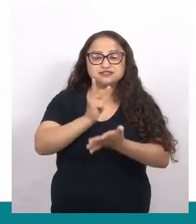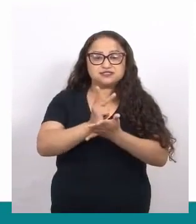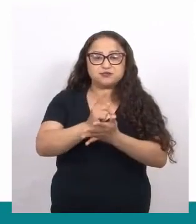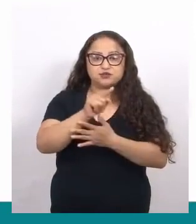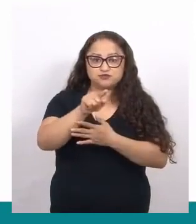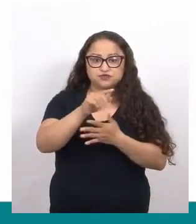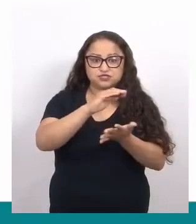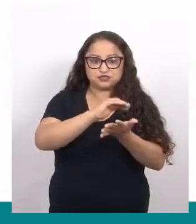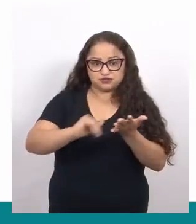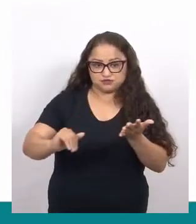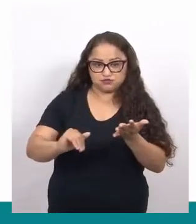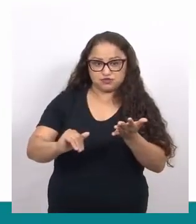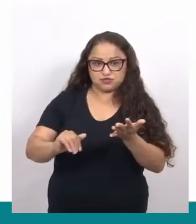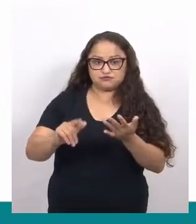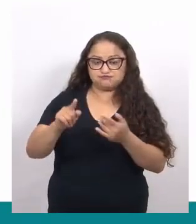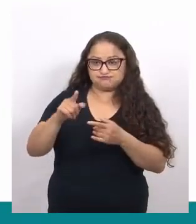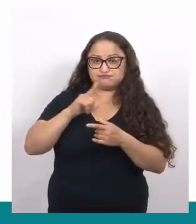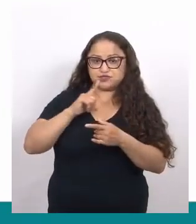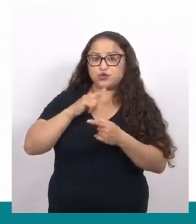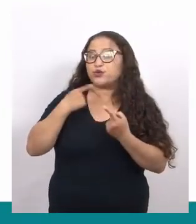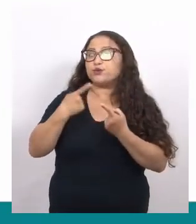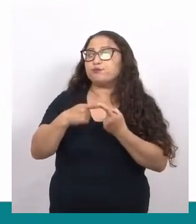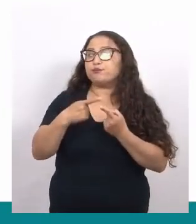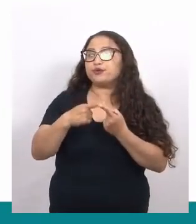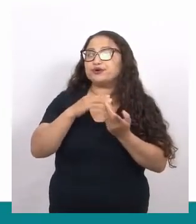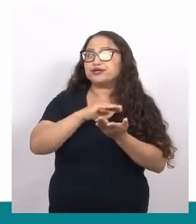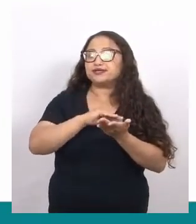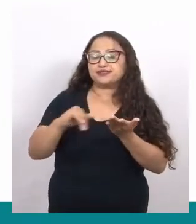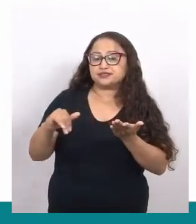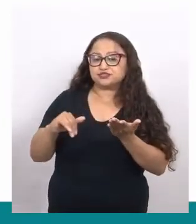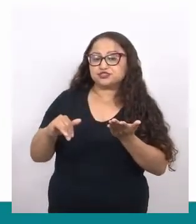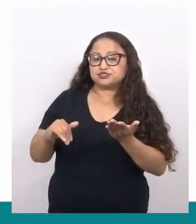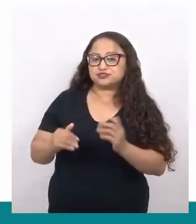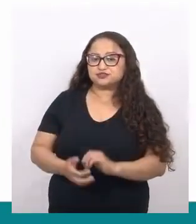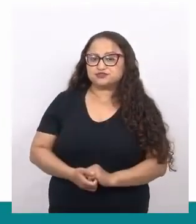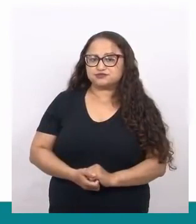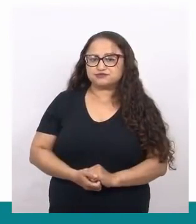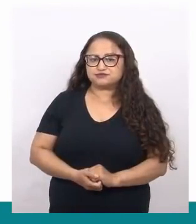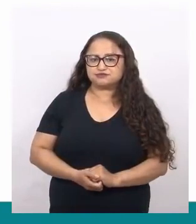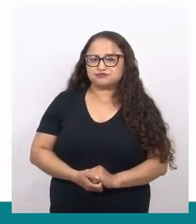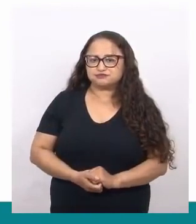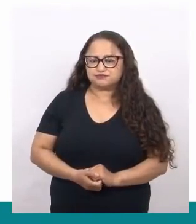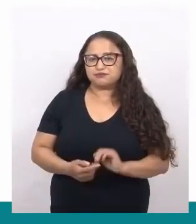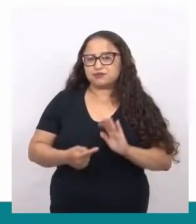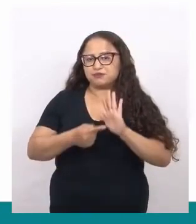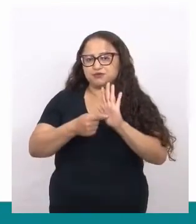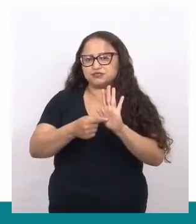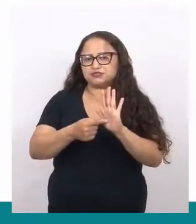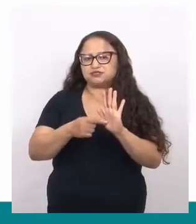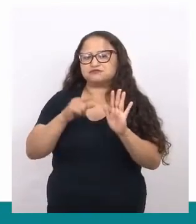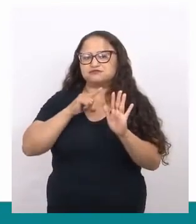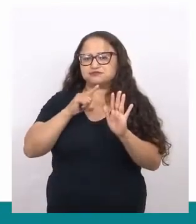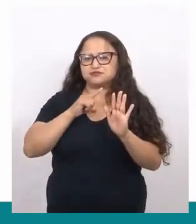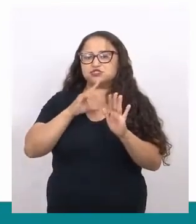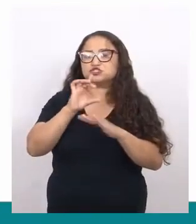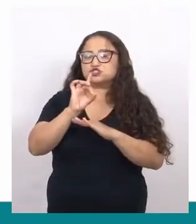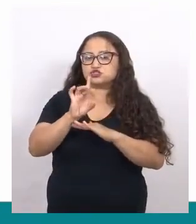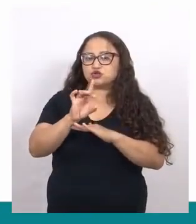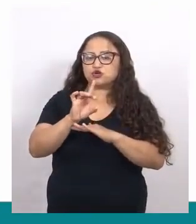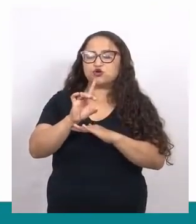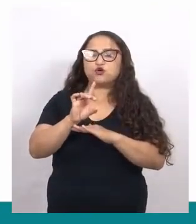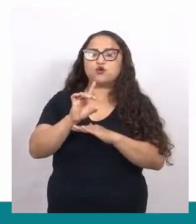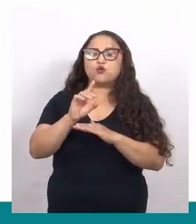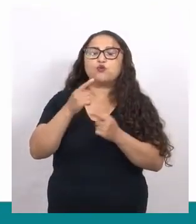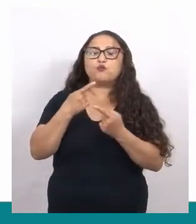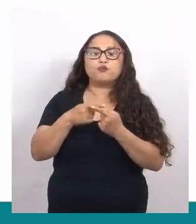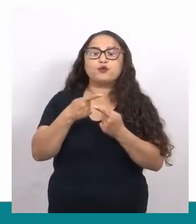sistema ele vai pedir para vocês o motivo de vocês estarem removendo esse saldo para manifestação. Basta que vocês coloquem um motivo